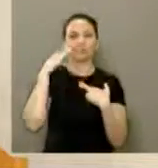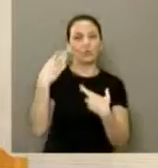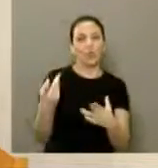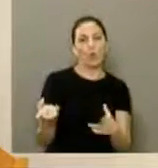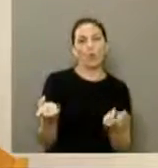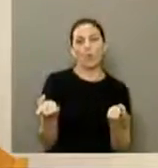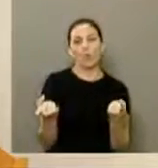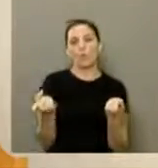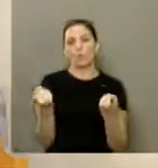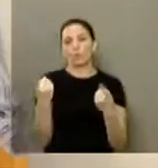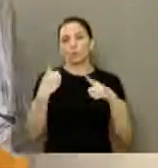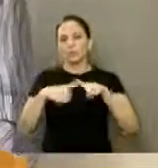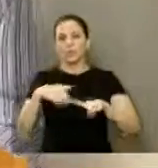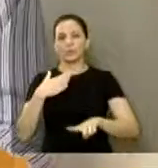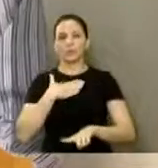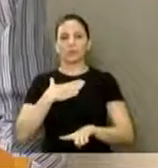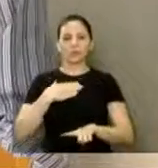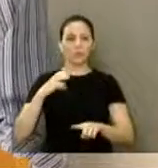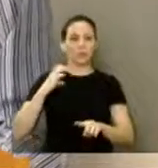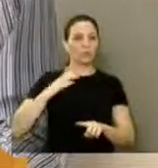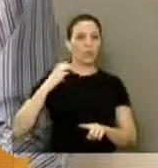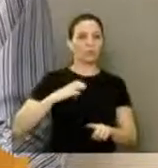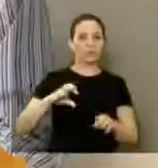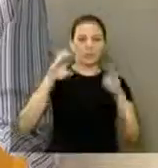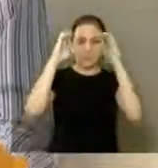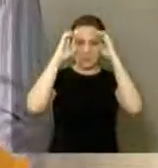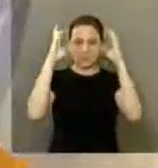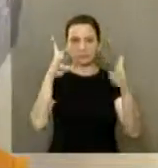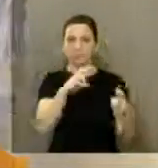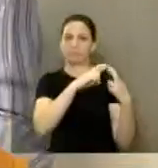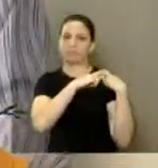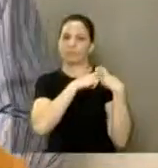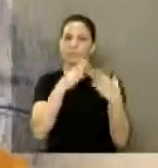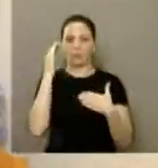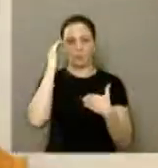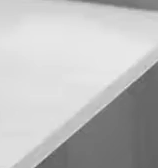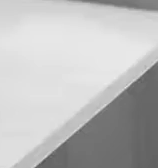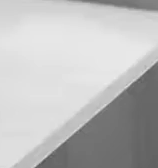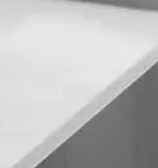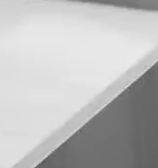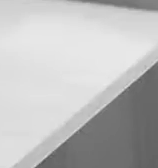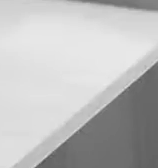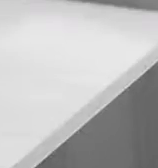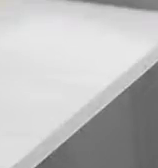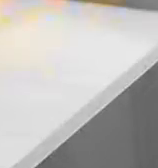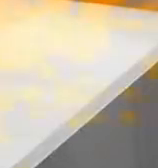mim. Falta de caráter e de responsabilidade. Obrigado e boa noite.